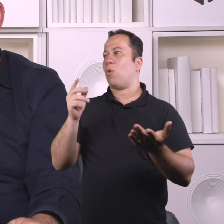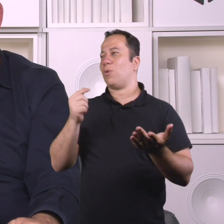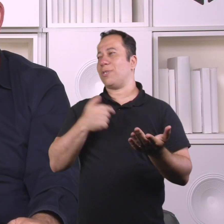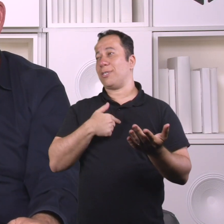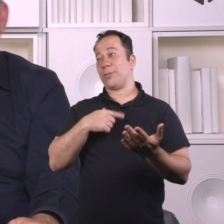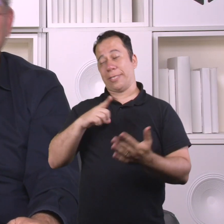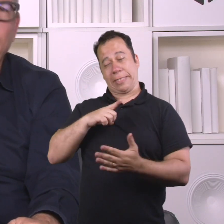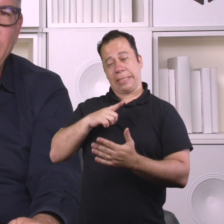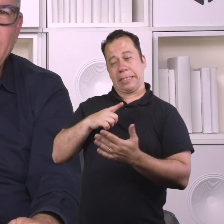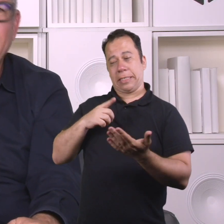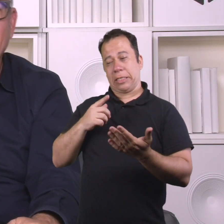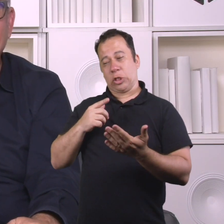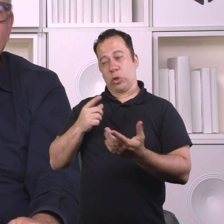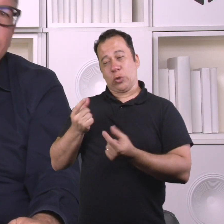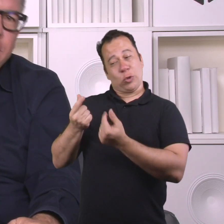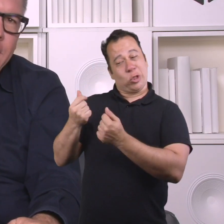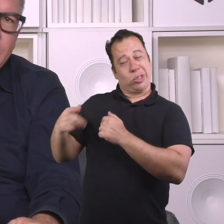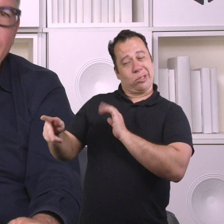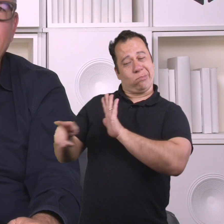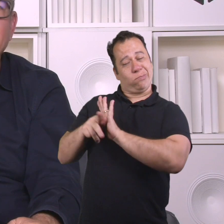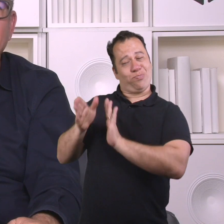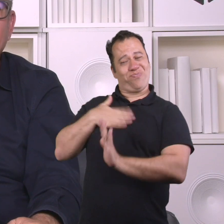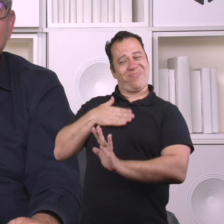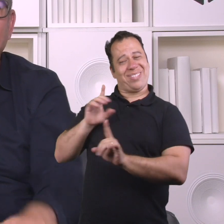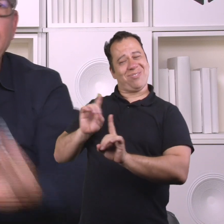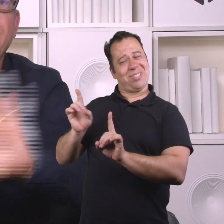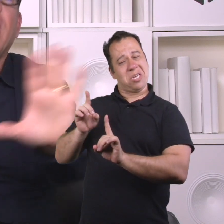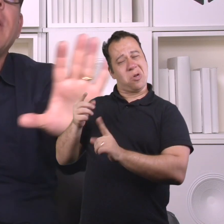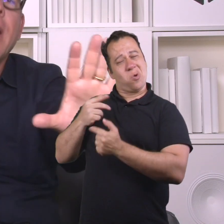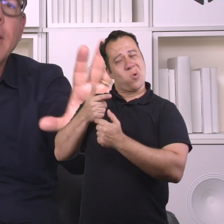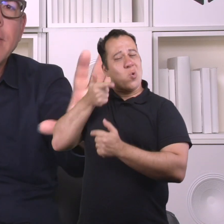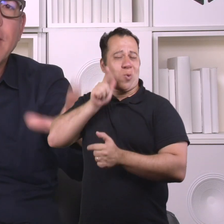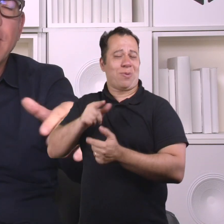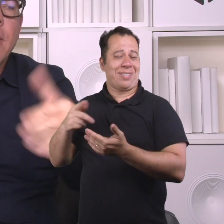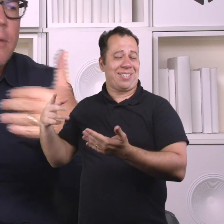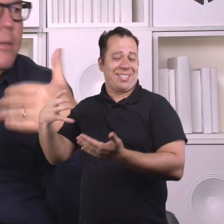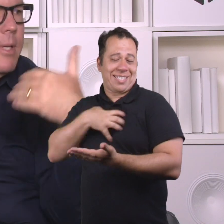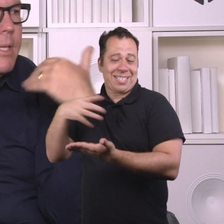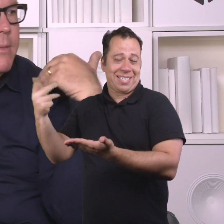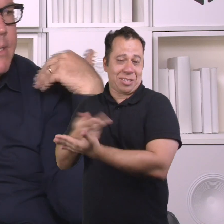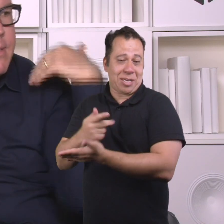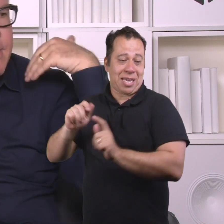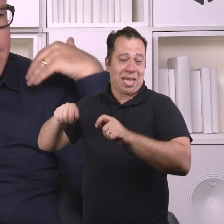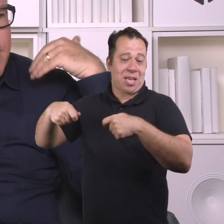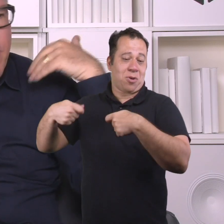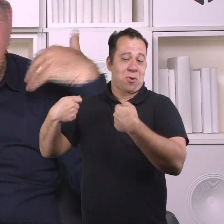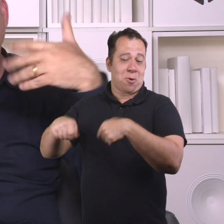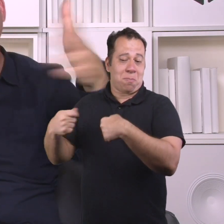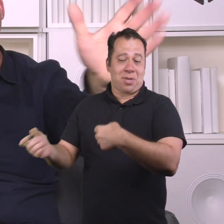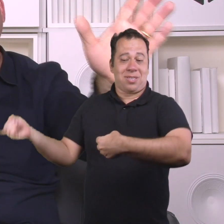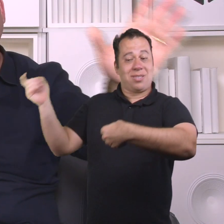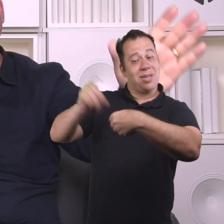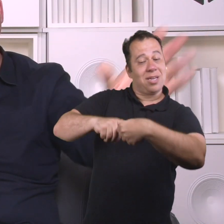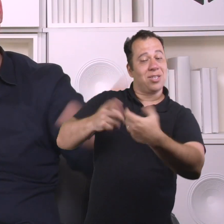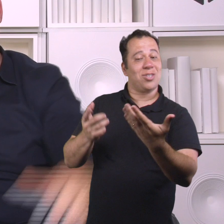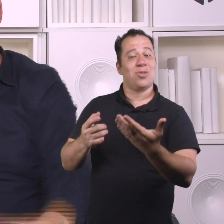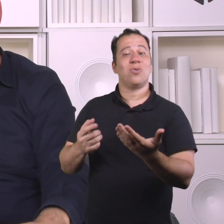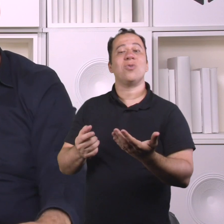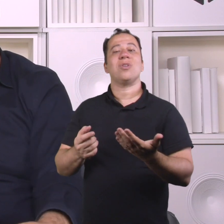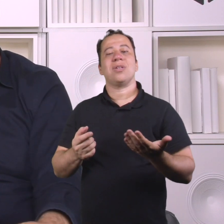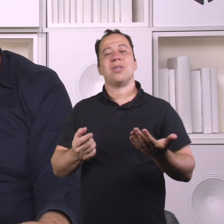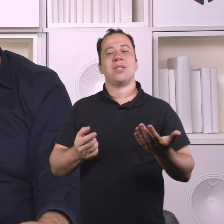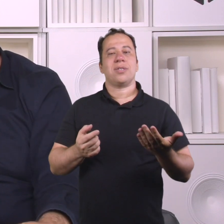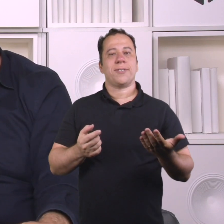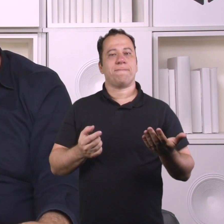algumas riquezas que não são minhas, eu tenho que devolver a quem dê direito, ou me livrar delas, colocando-as para o bem comum,